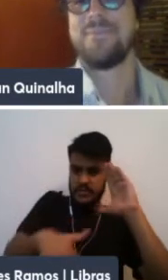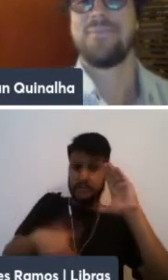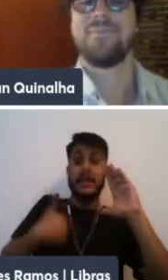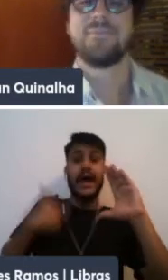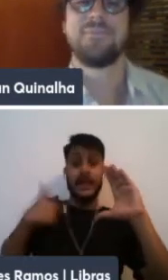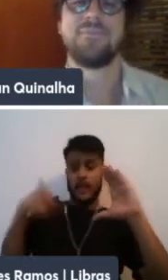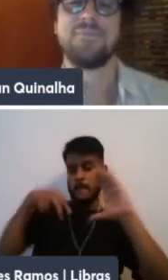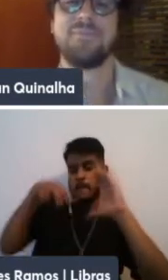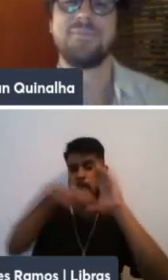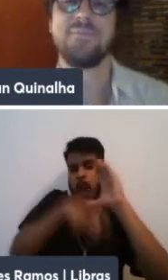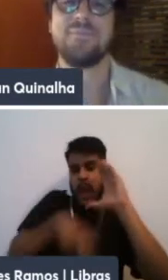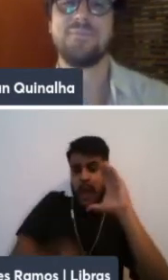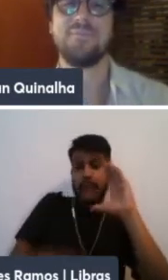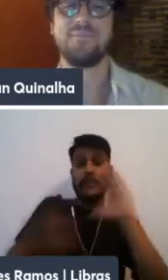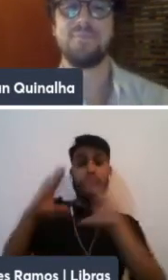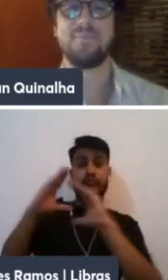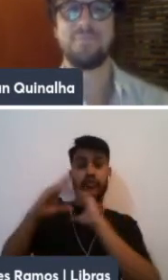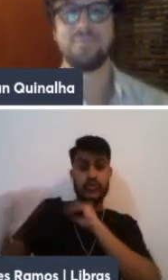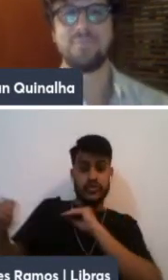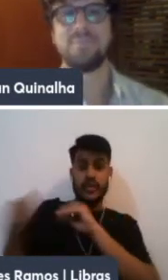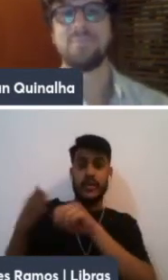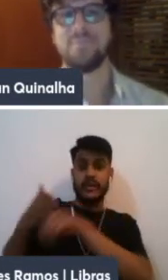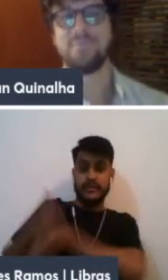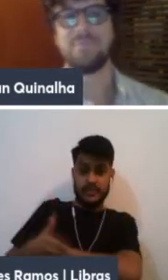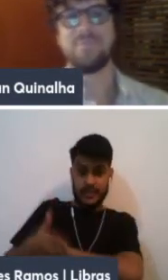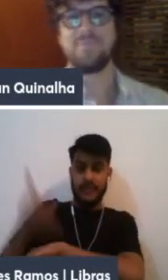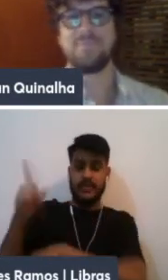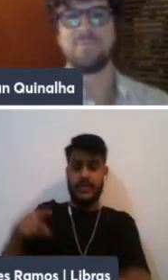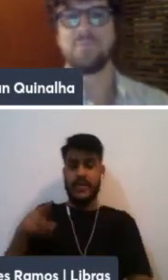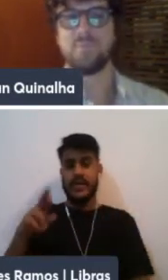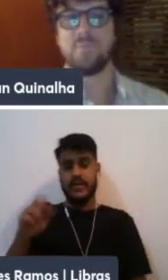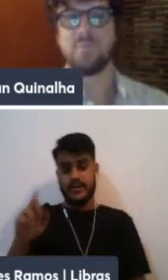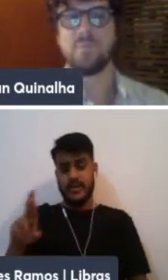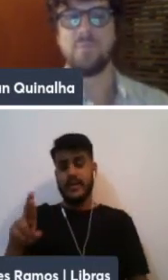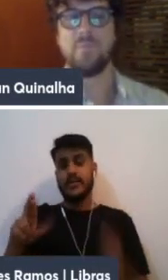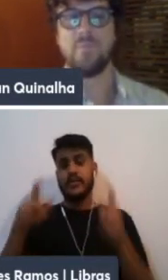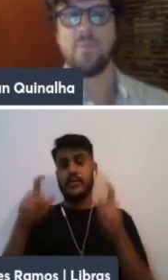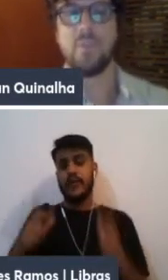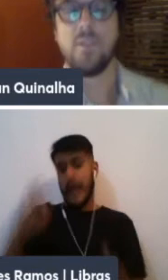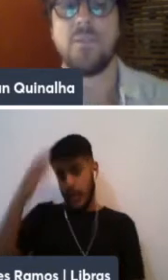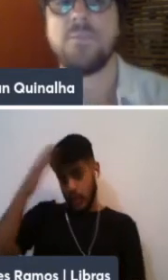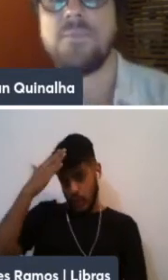então, ingressei no elenco do Hair em Curitiba. E logo